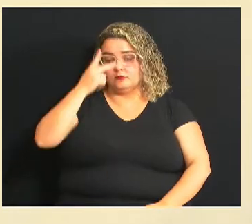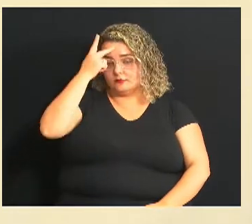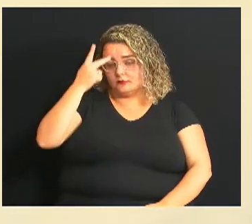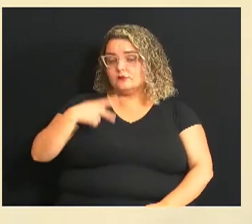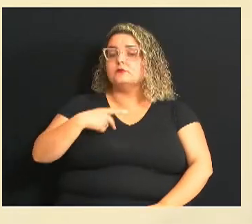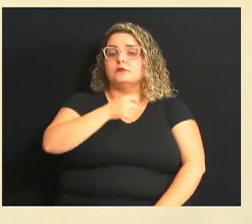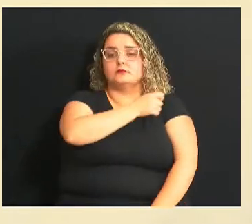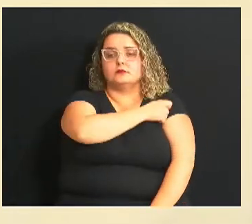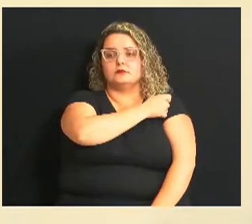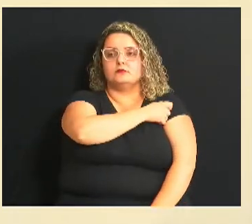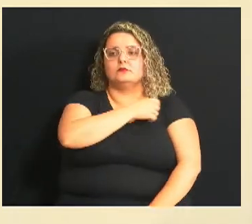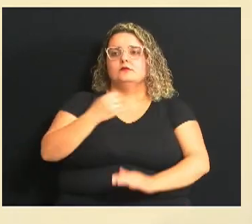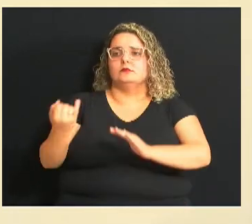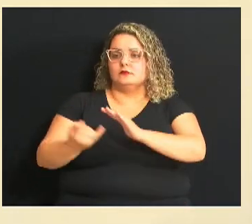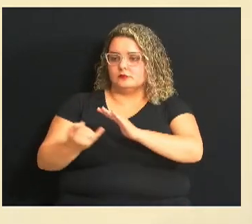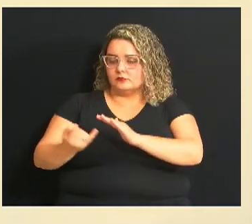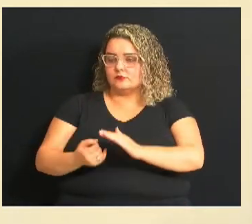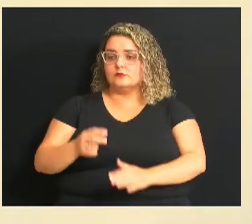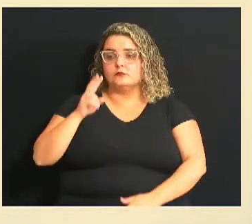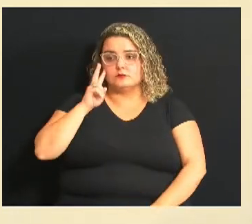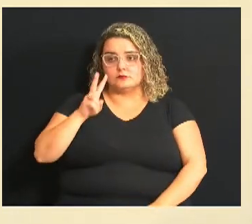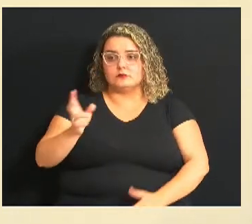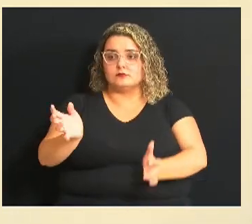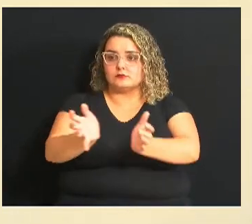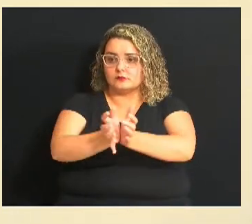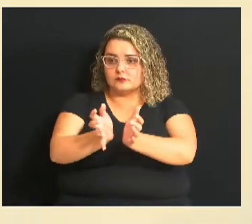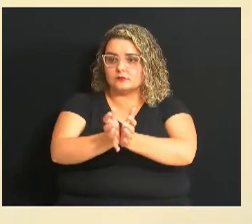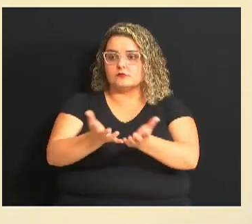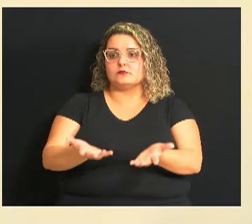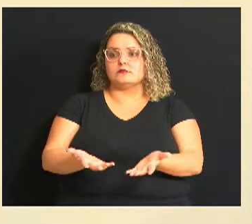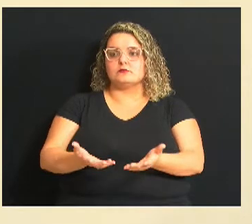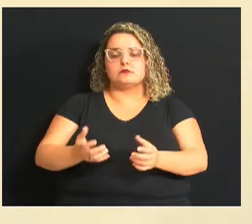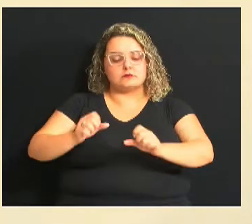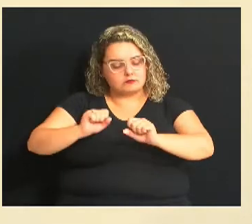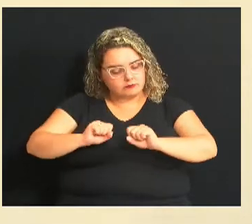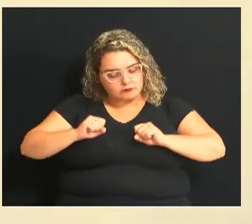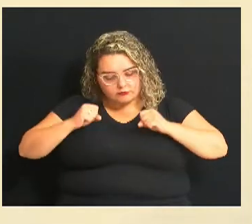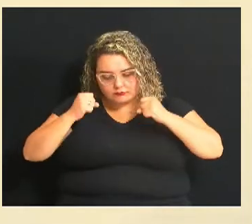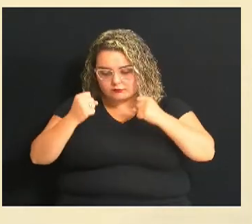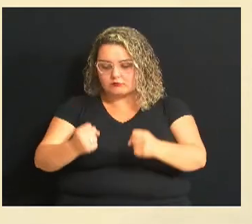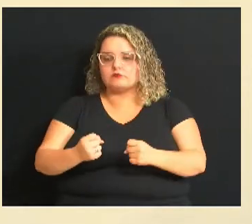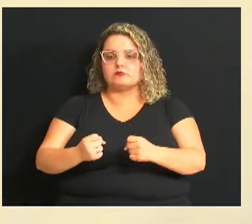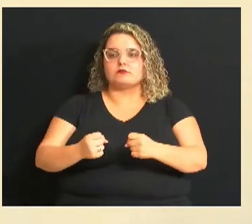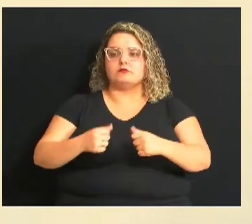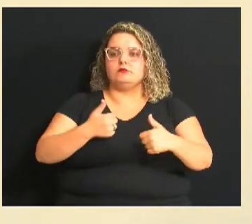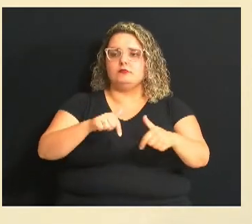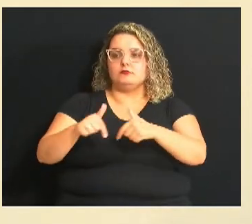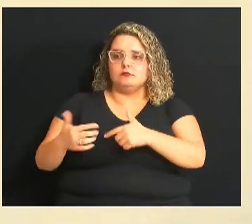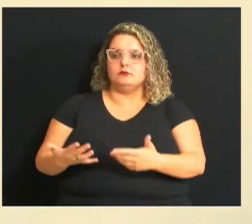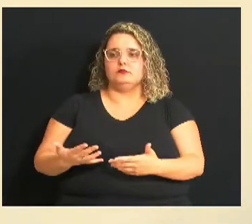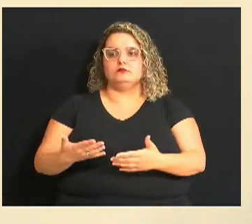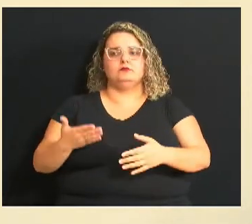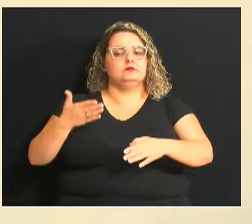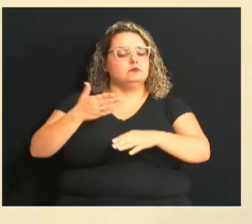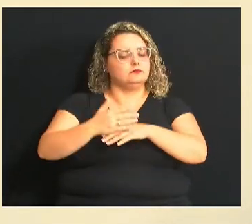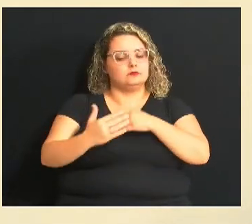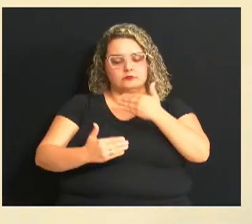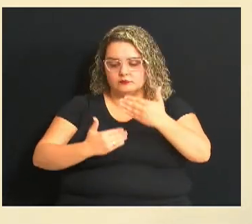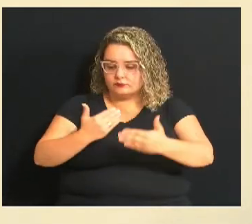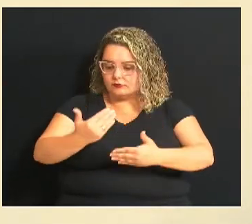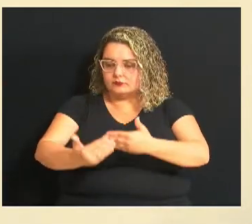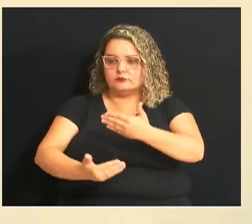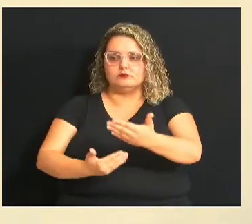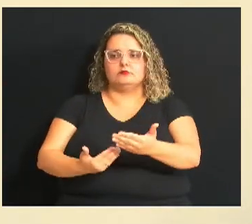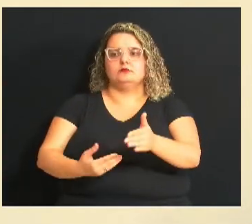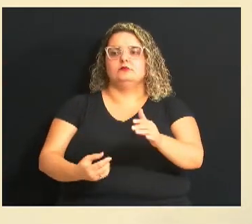E aqui eu vejo essa equipe, né, que colocou a mão nesses dosadores e participou de todo o processo, desde